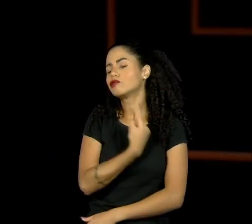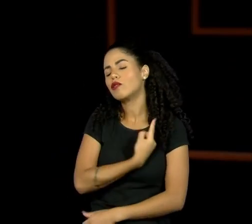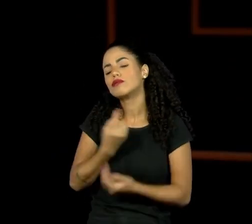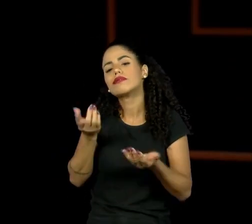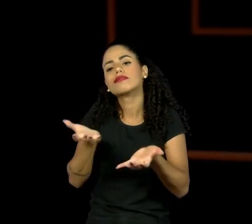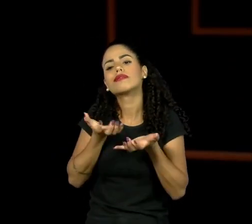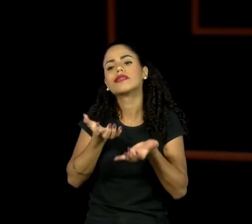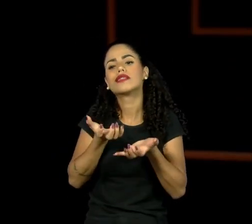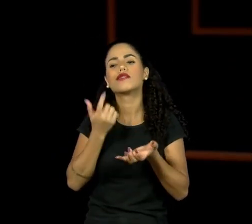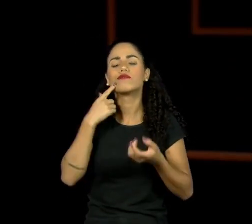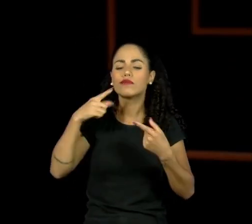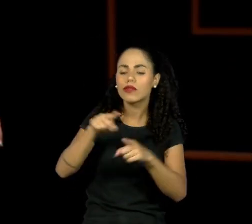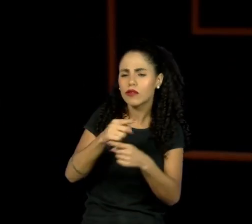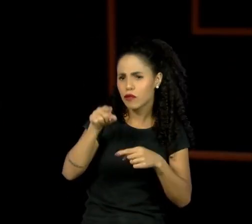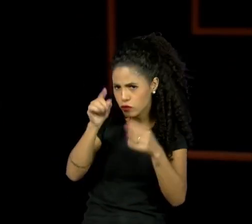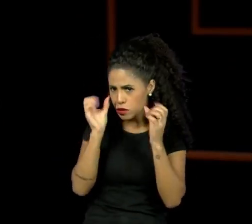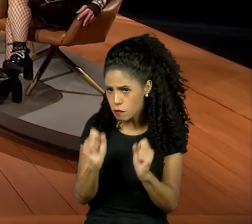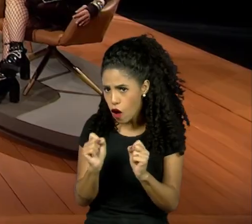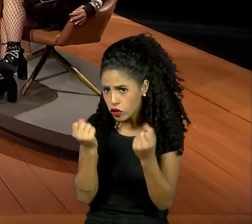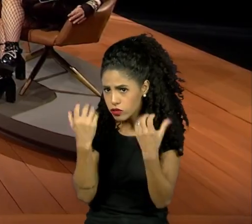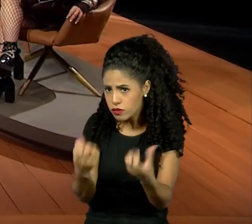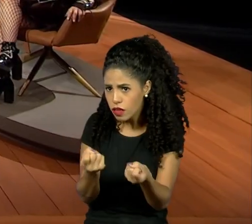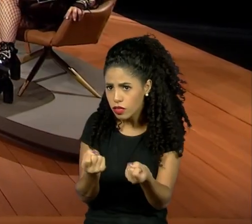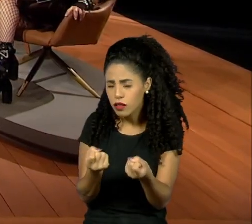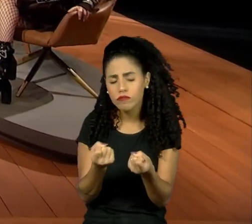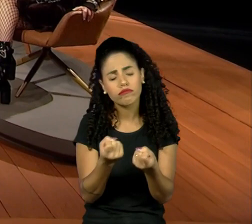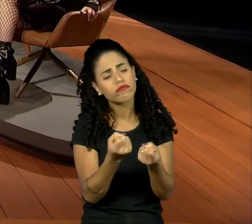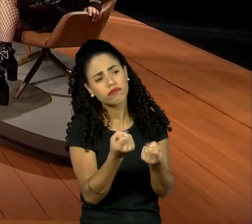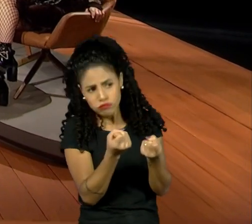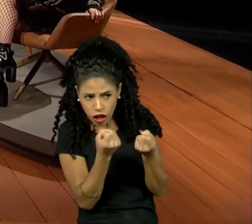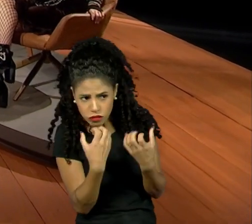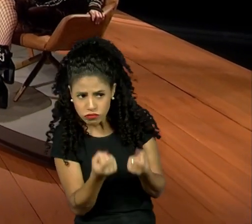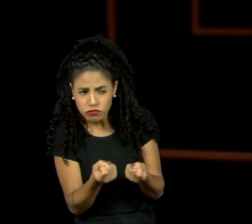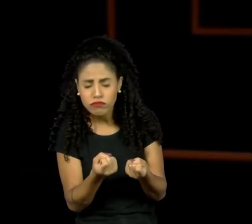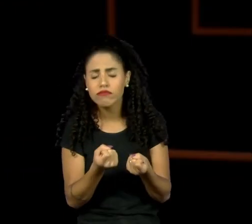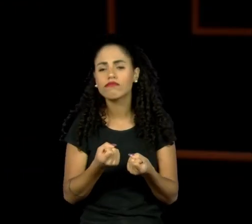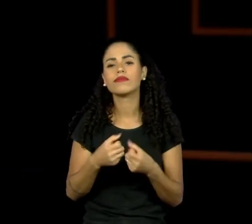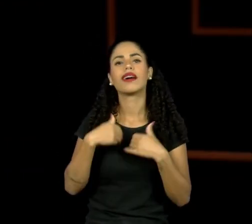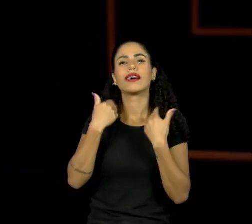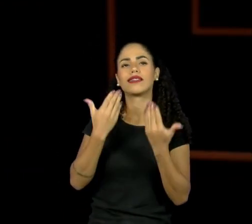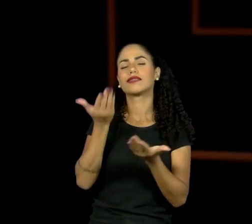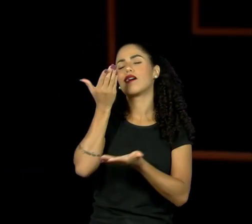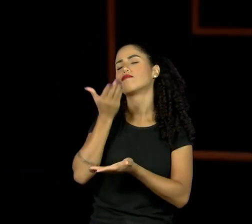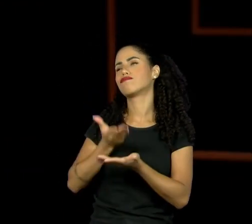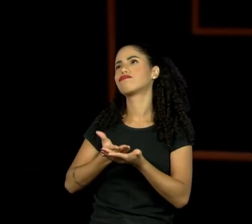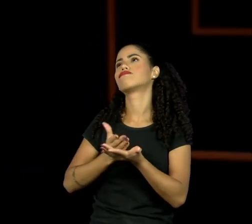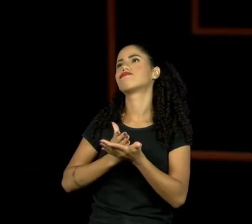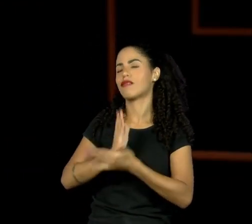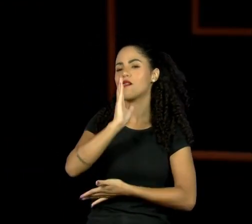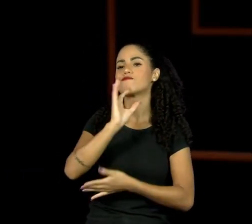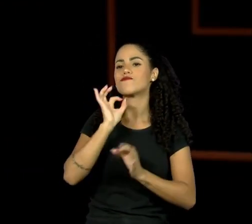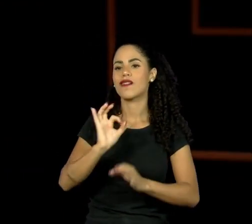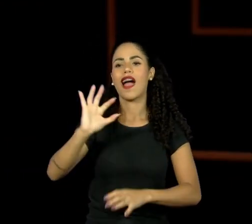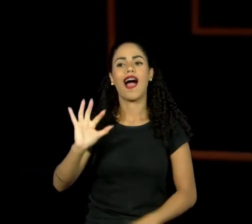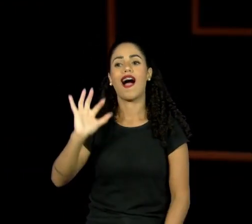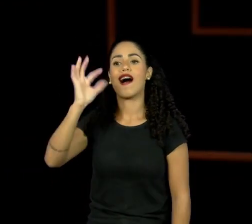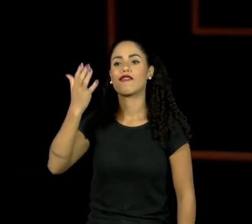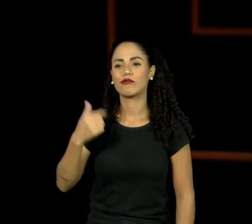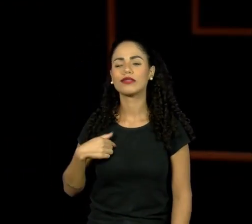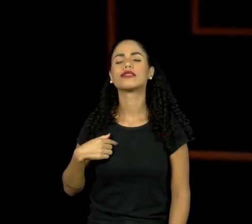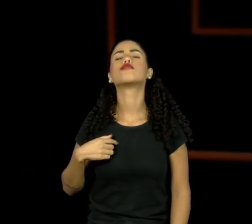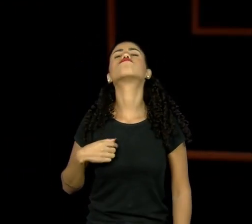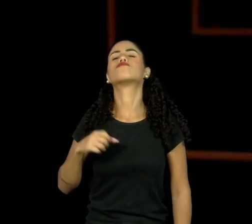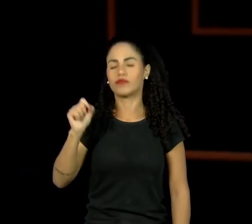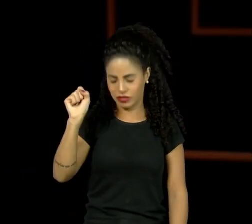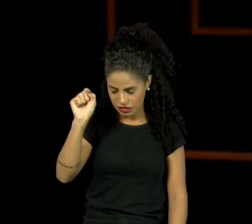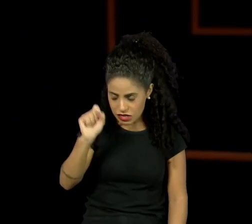cantora. Você pode ser ela? Olha. Eu falei, então aconteceu. Uau, aconteceu. Eu falei, sim, só que o meu